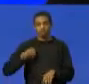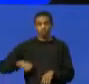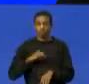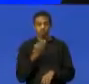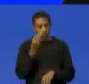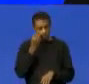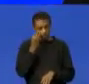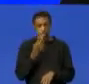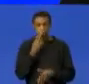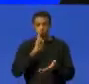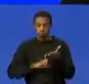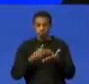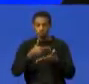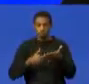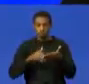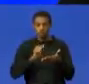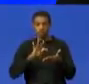Alma-Ata e na Conferência de Ottawa.